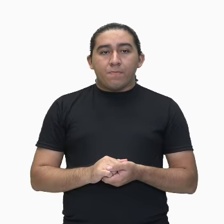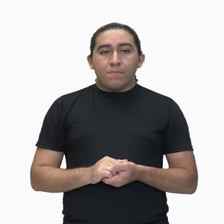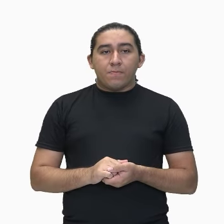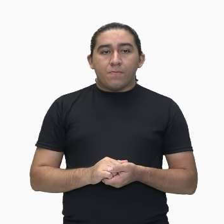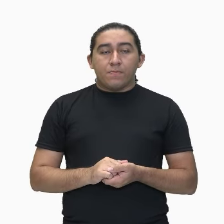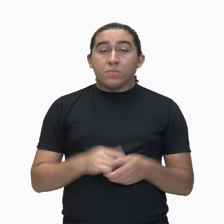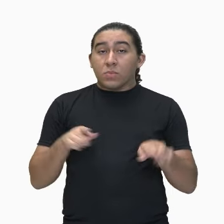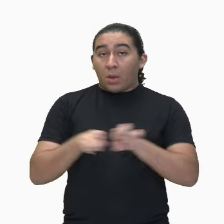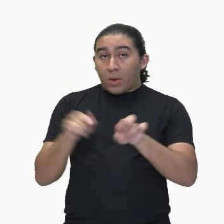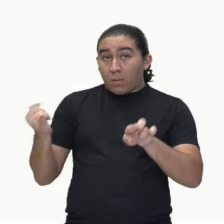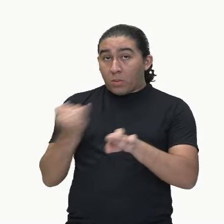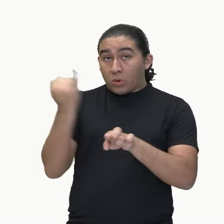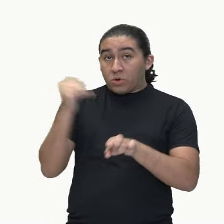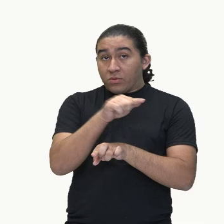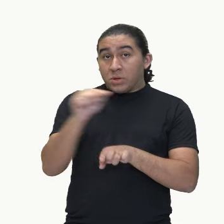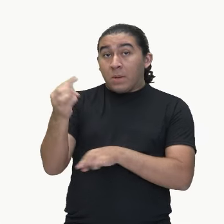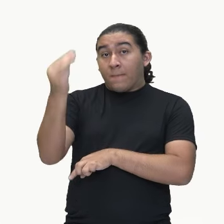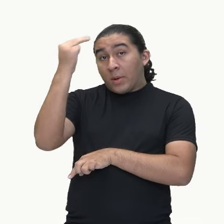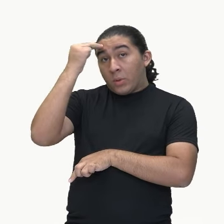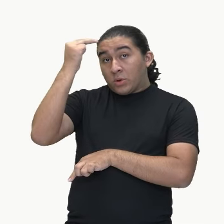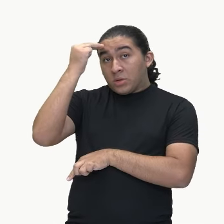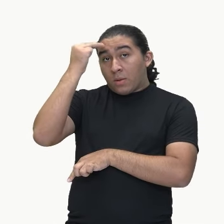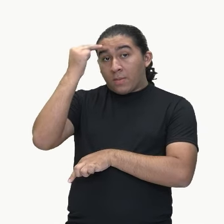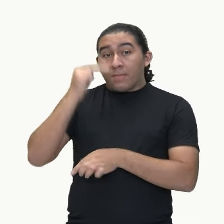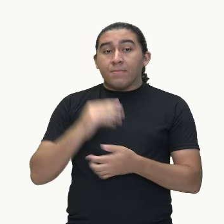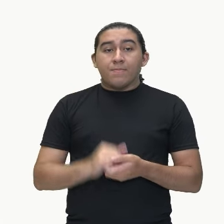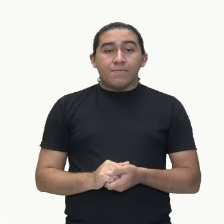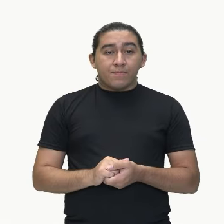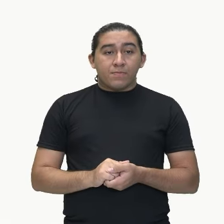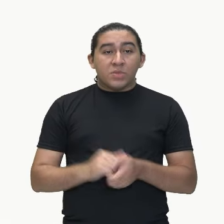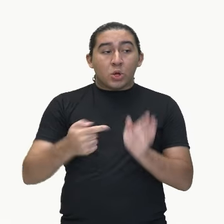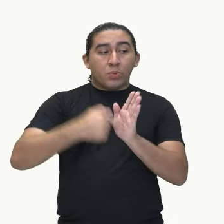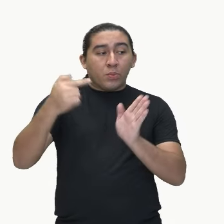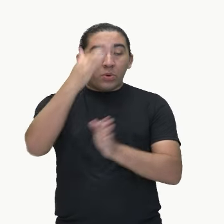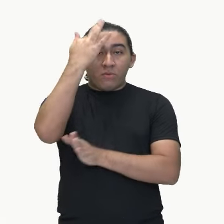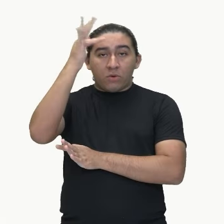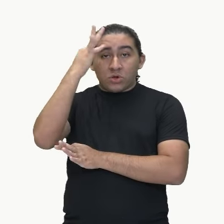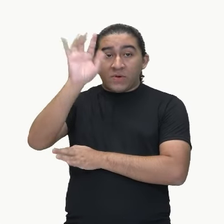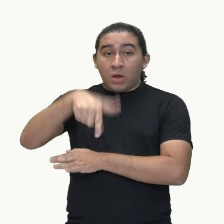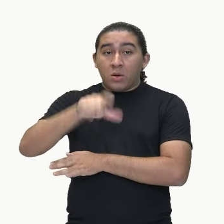bem importante para vocês entenderem aí, tá? Os primeiros filósofos, eles eram